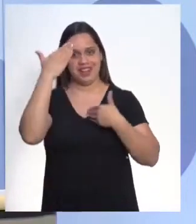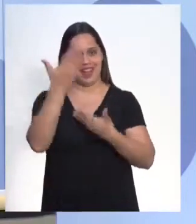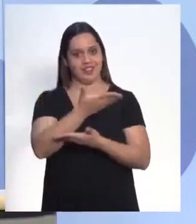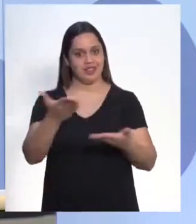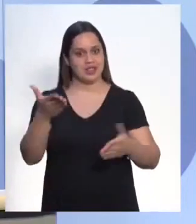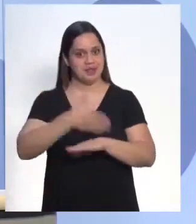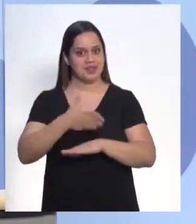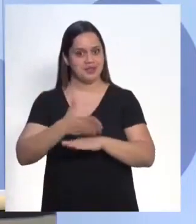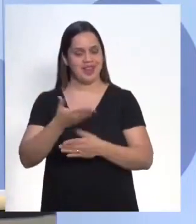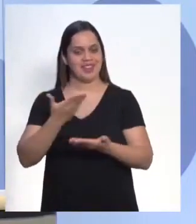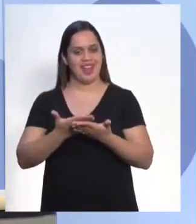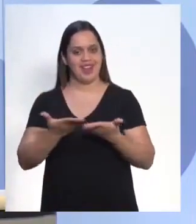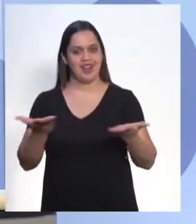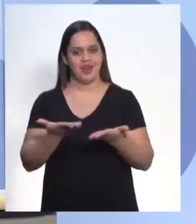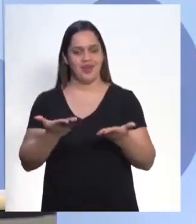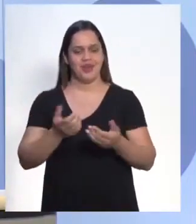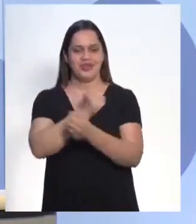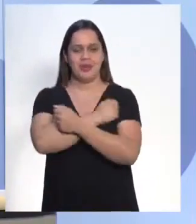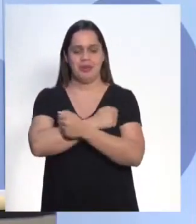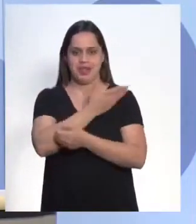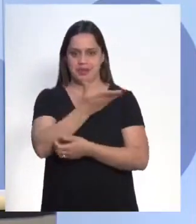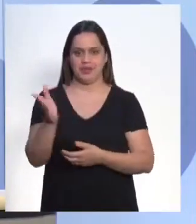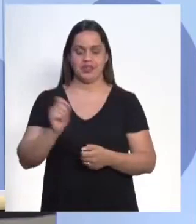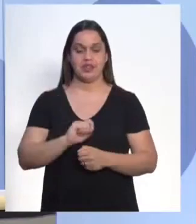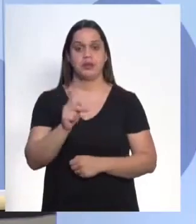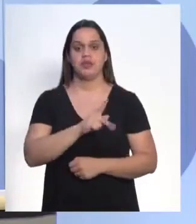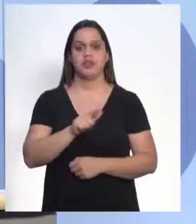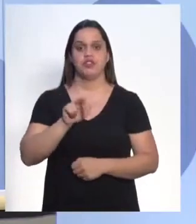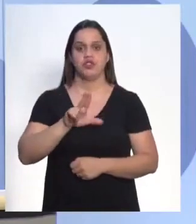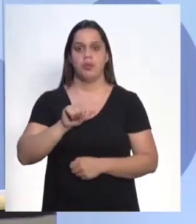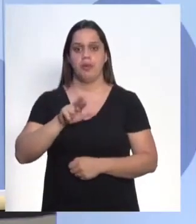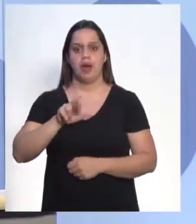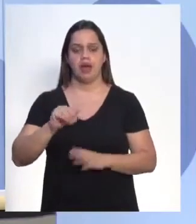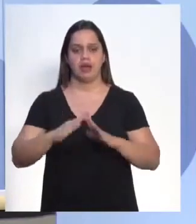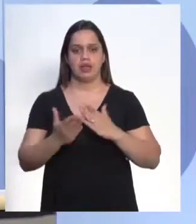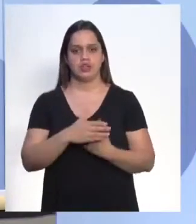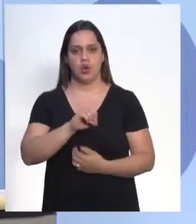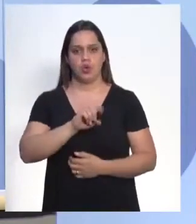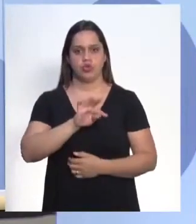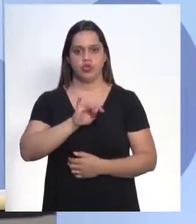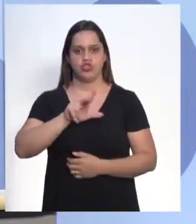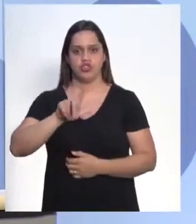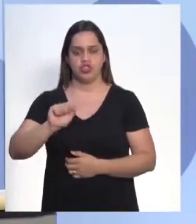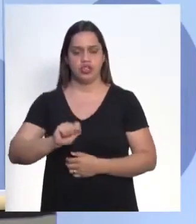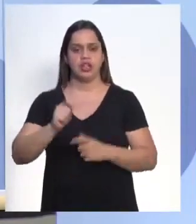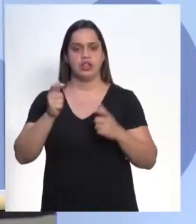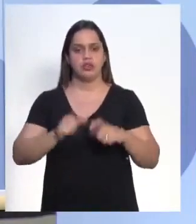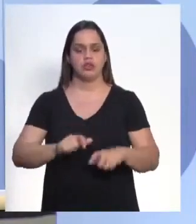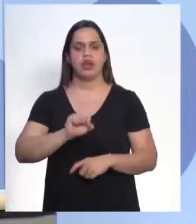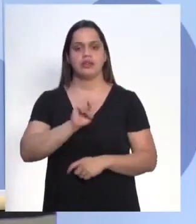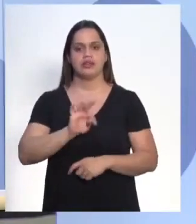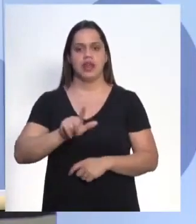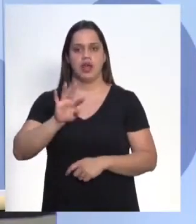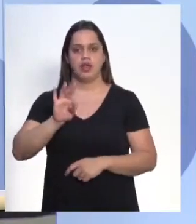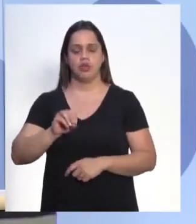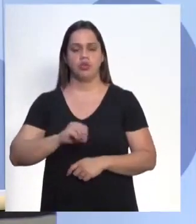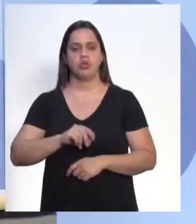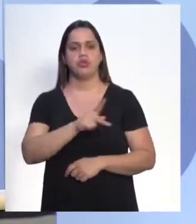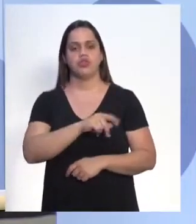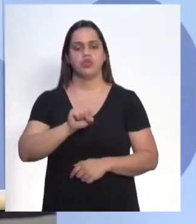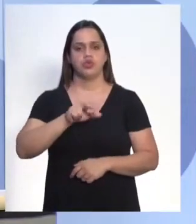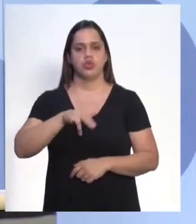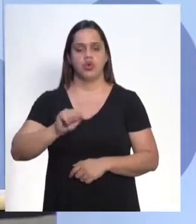a todos que participaram e uns últimos abraços aí. Professor Gilmar, da Escola Otília, de Paula Leite, de Salto. Sônia, da